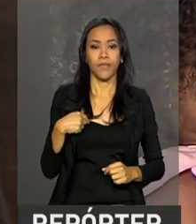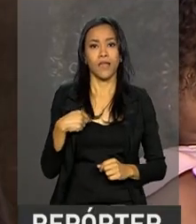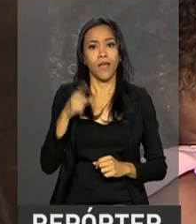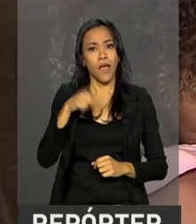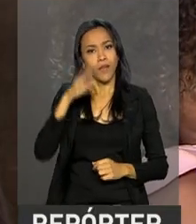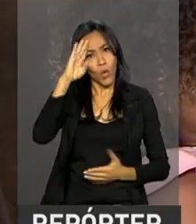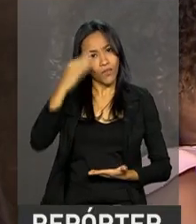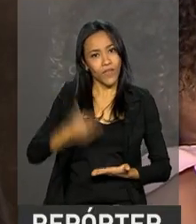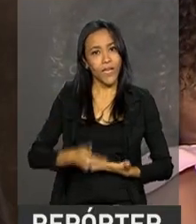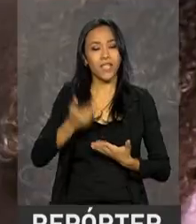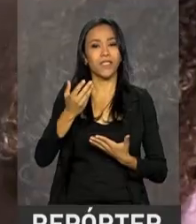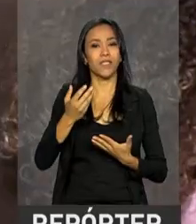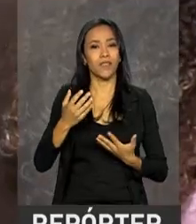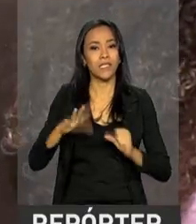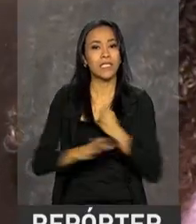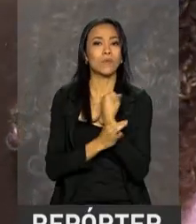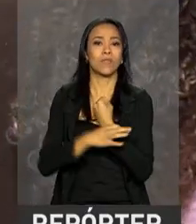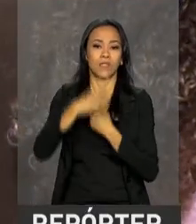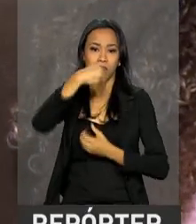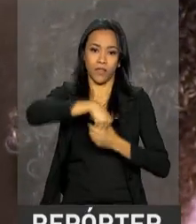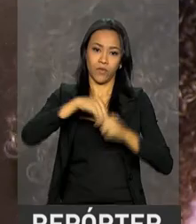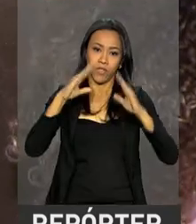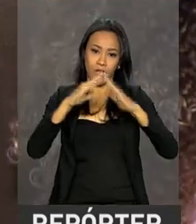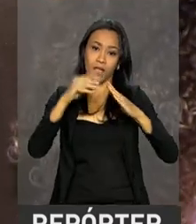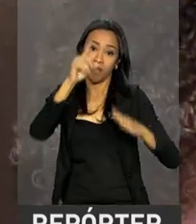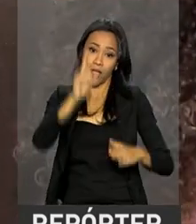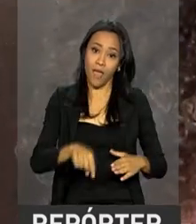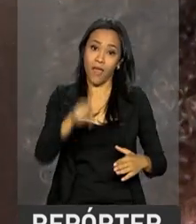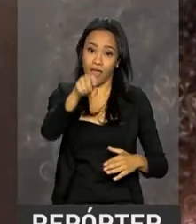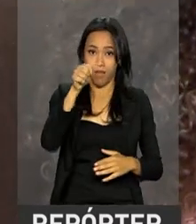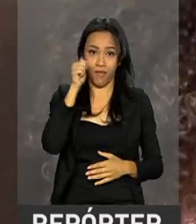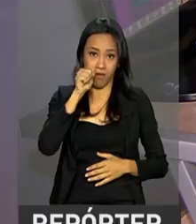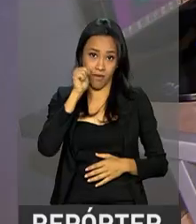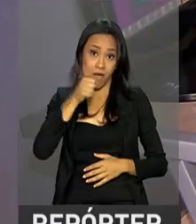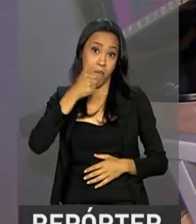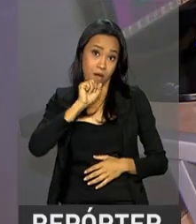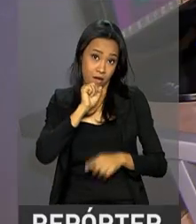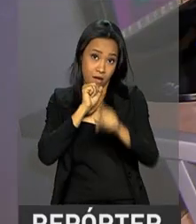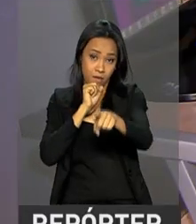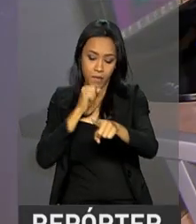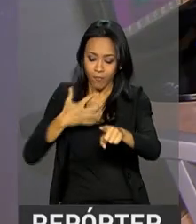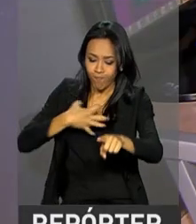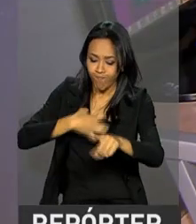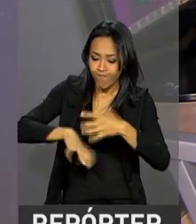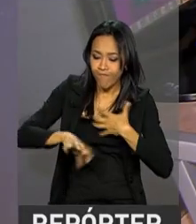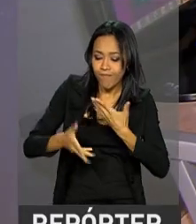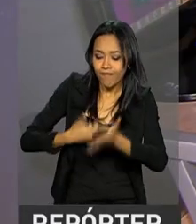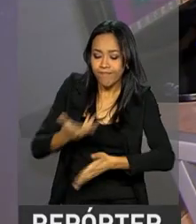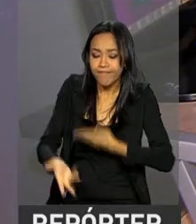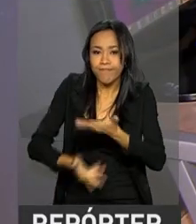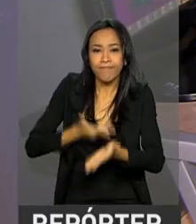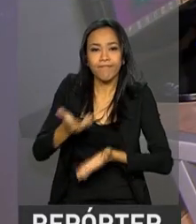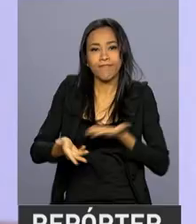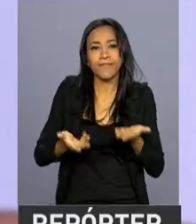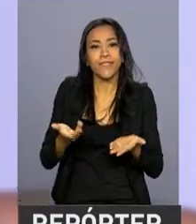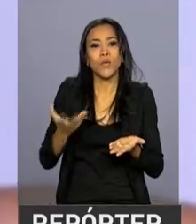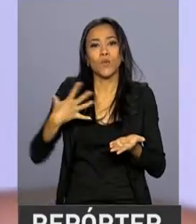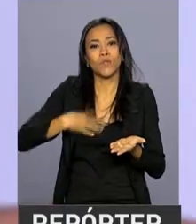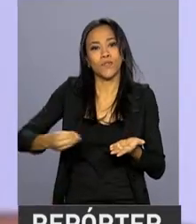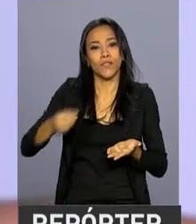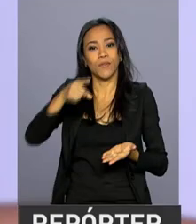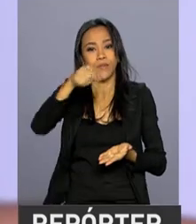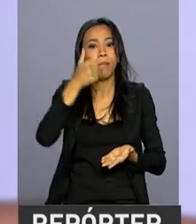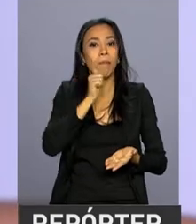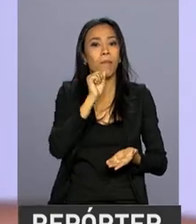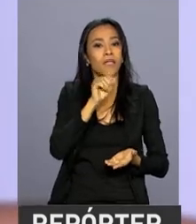confiança dentro de casa essa é a receita da tatiane para ter uma relação de transparência com os dois filhos mãe